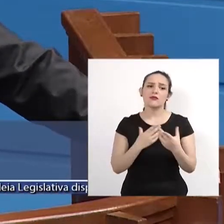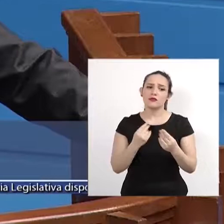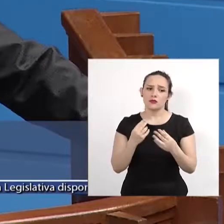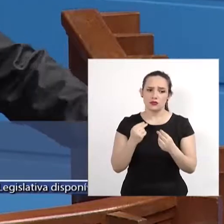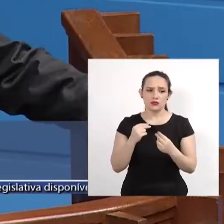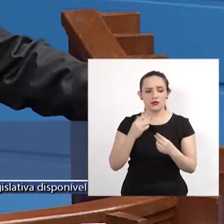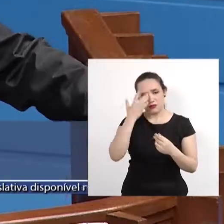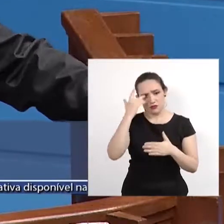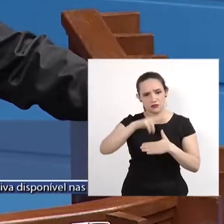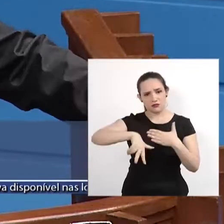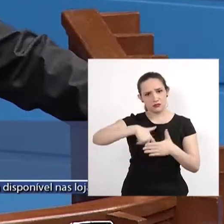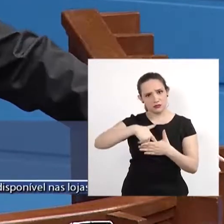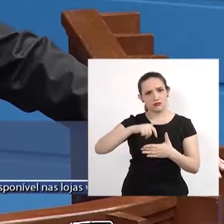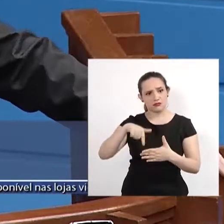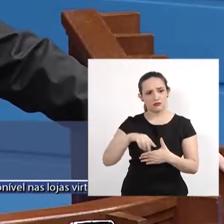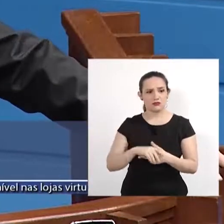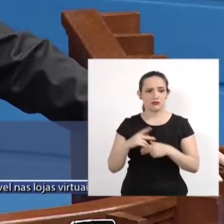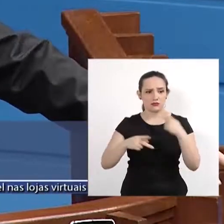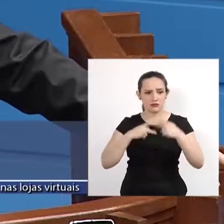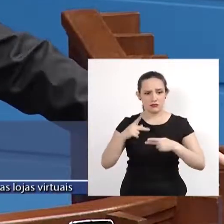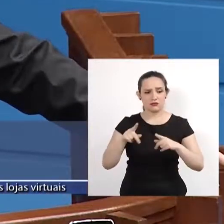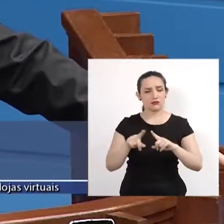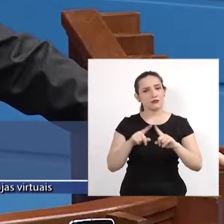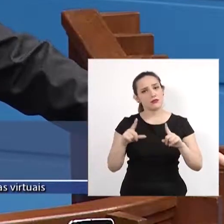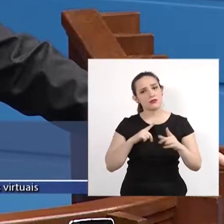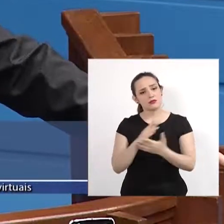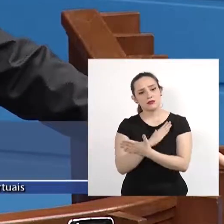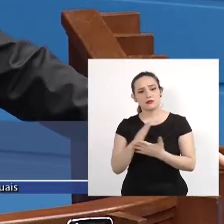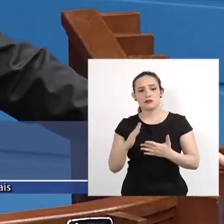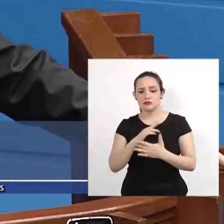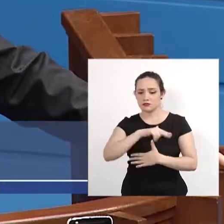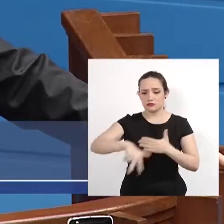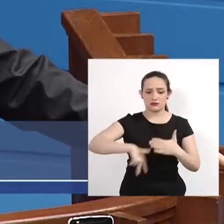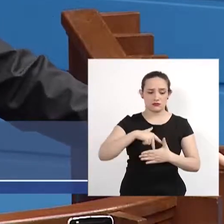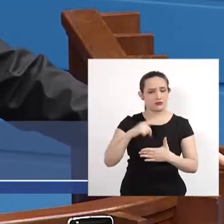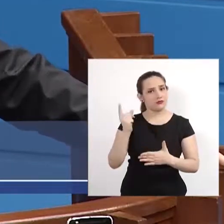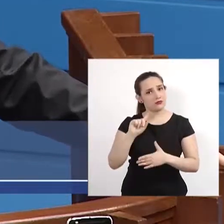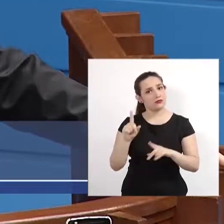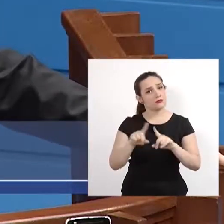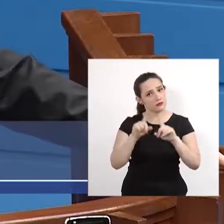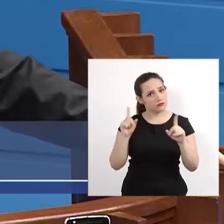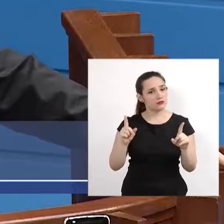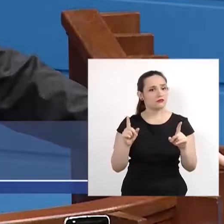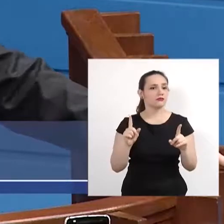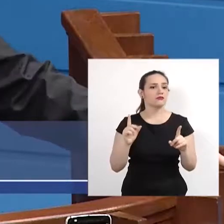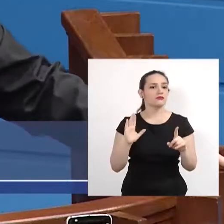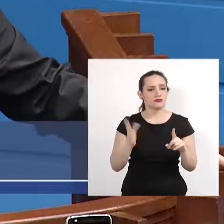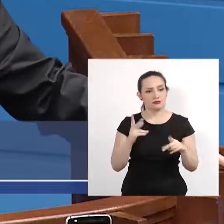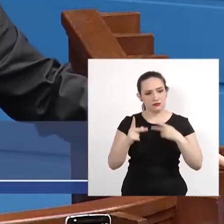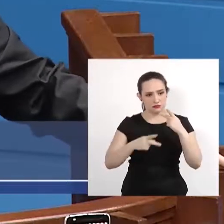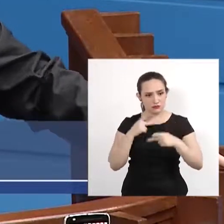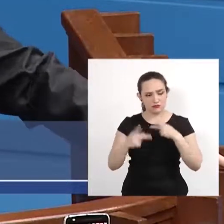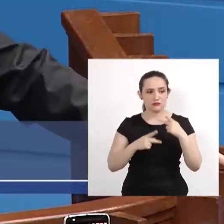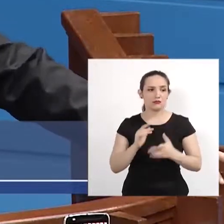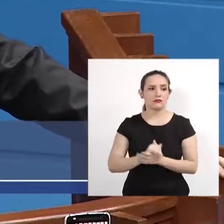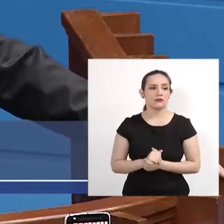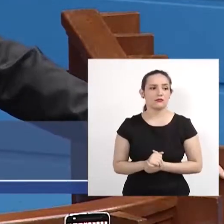para falar, outros não estiveram aqui, mas manifestaram